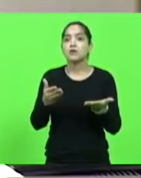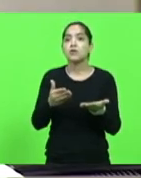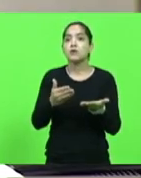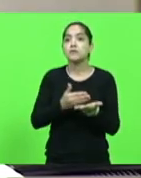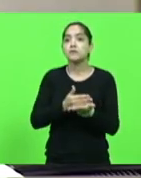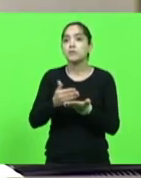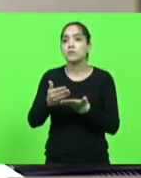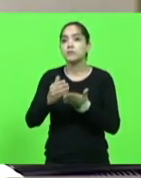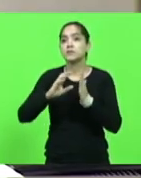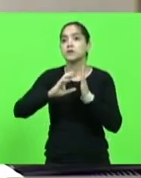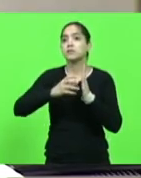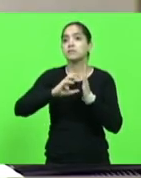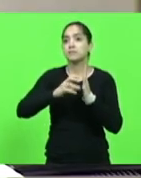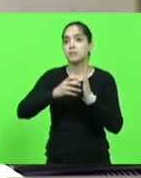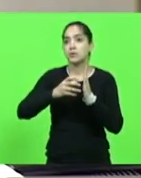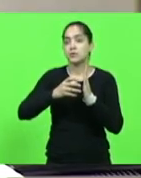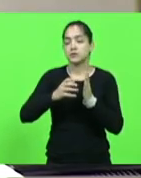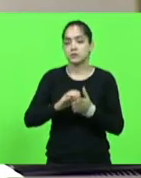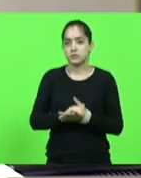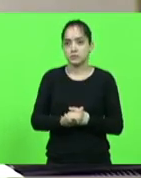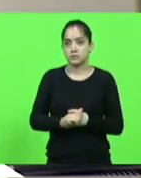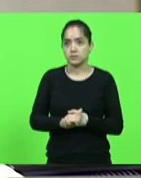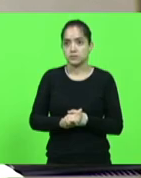destinado aos partidos políticos.